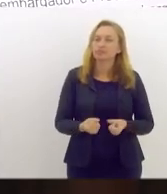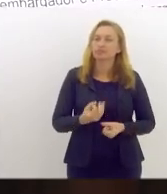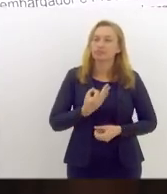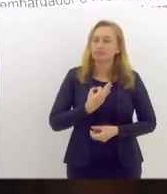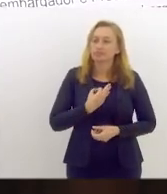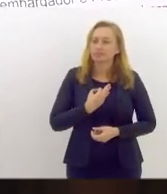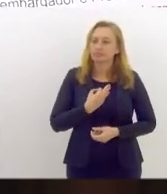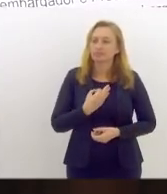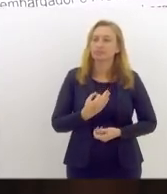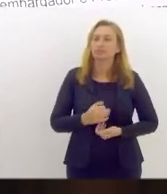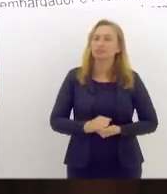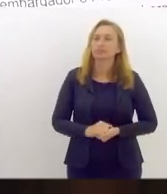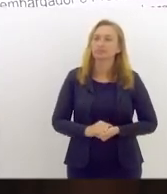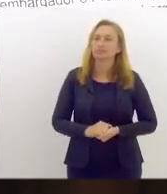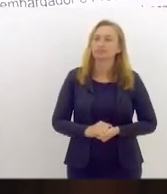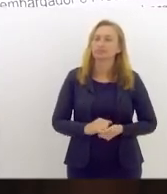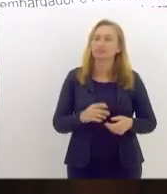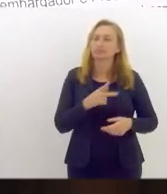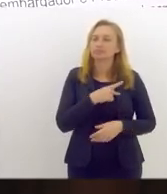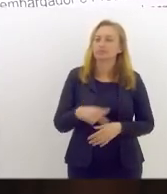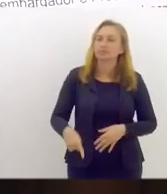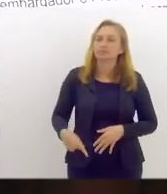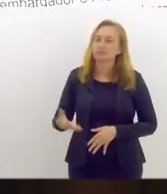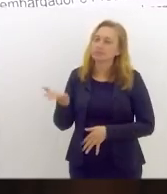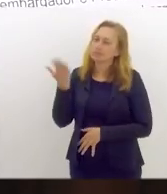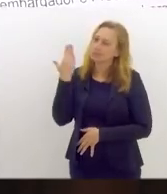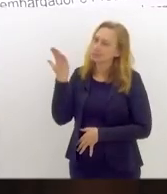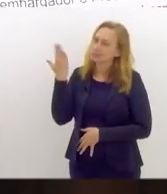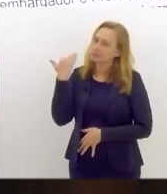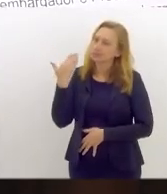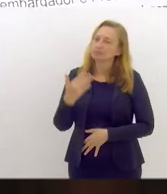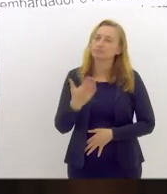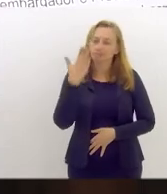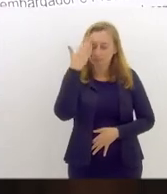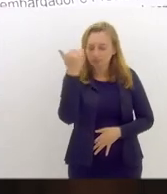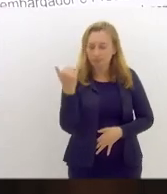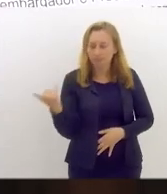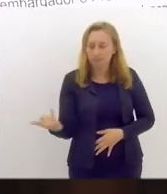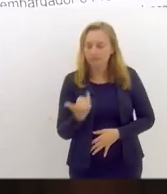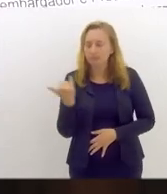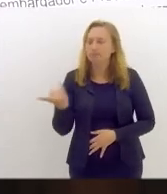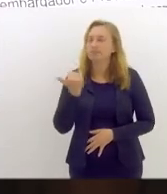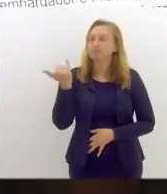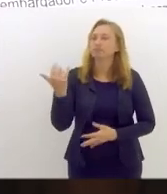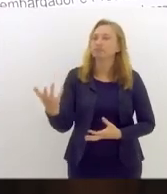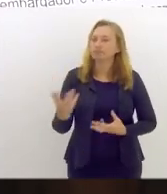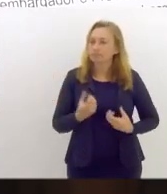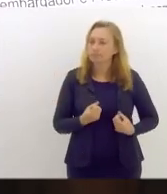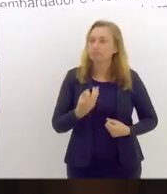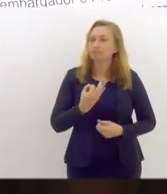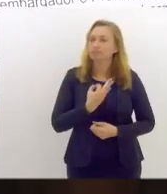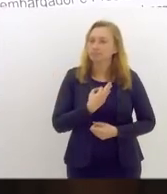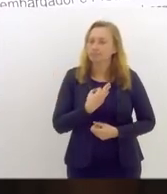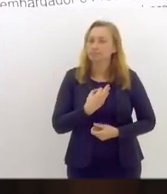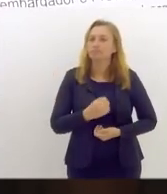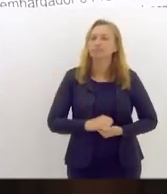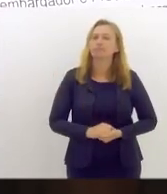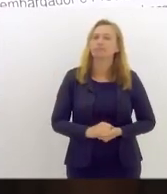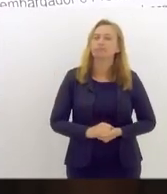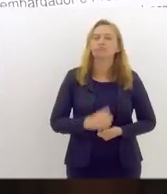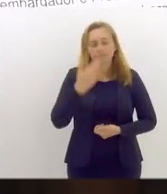Presidente a época e que foi sei da importância de receber essa medalha